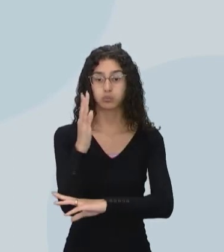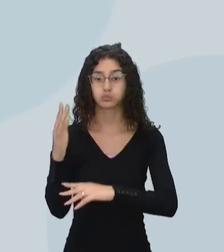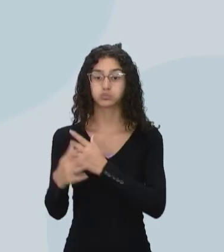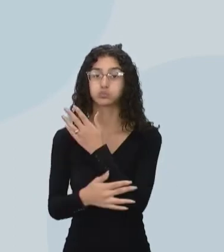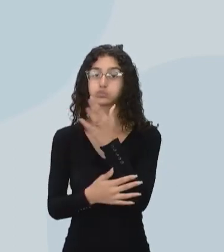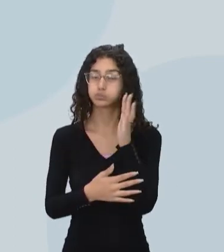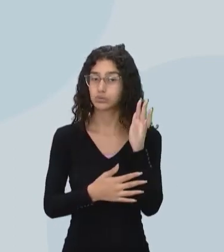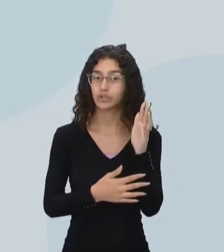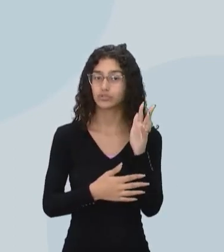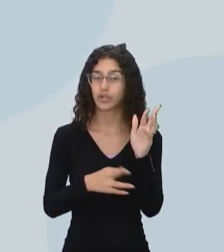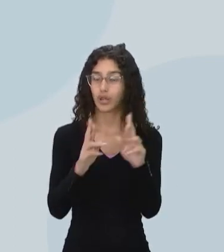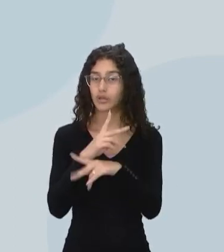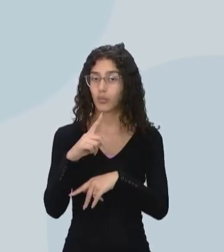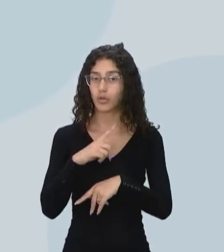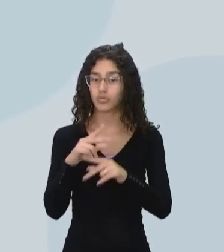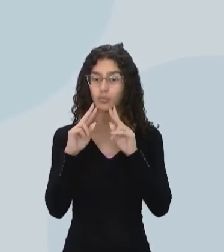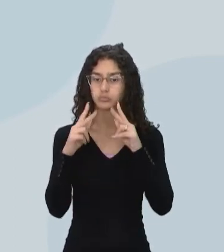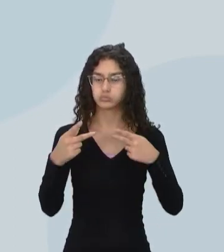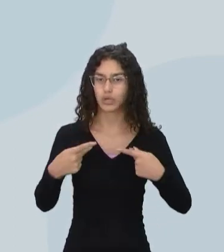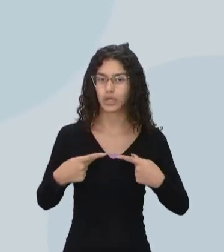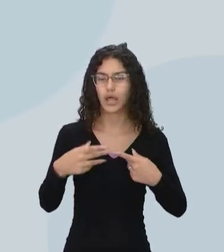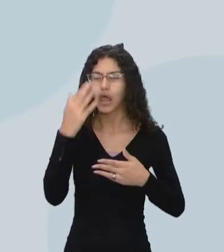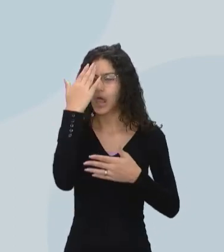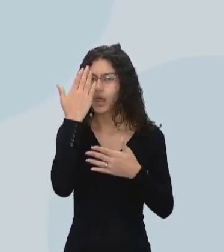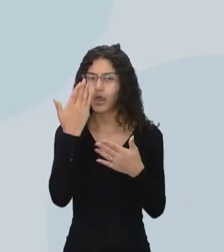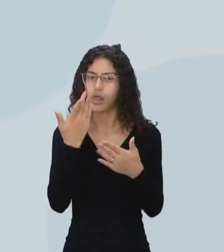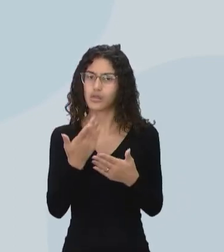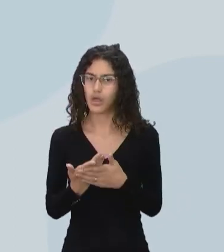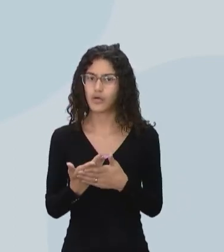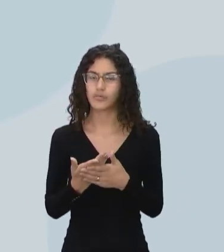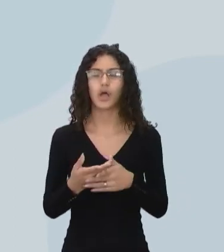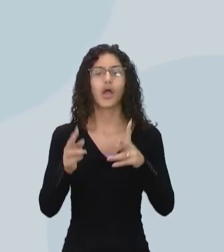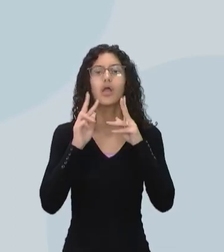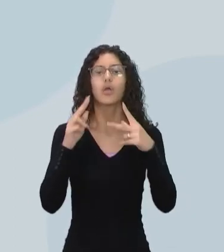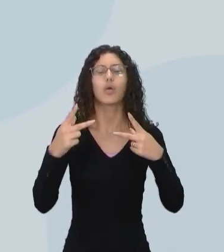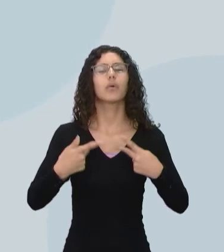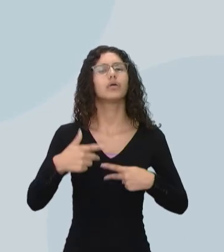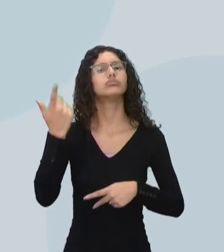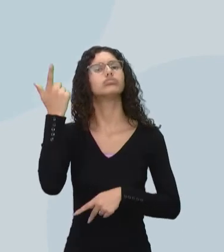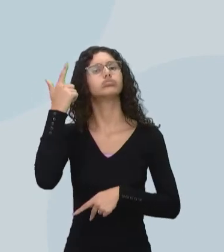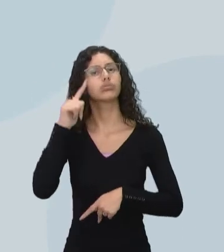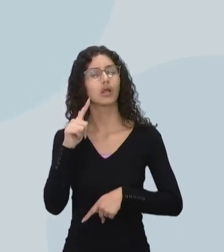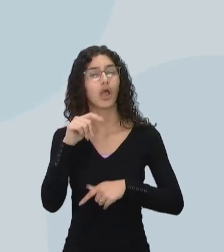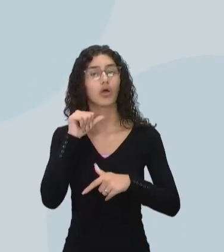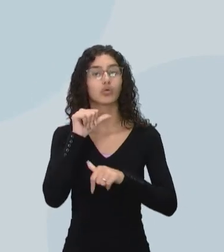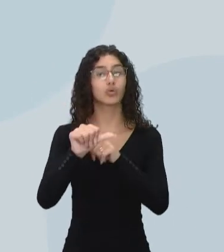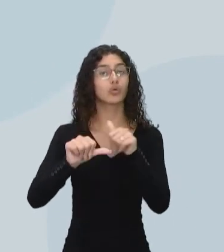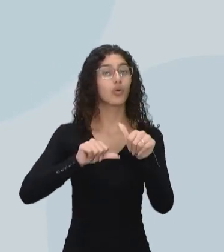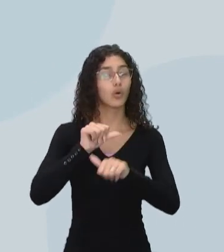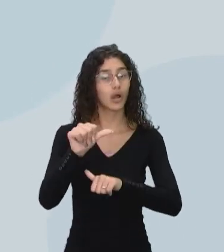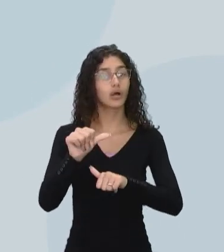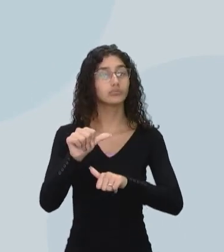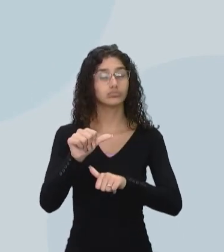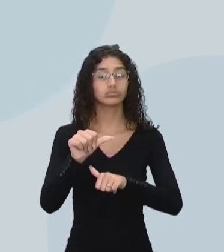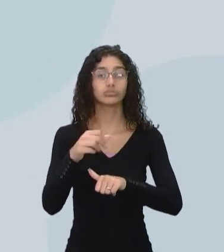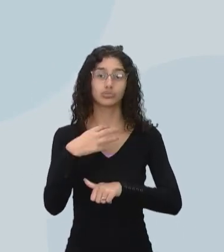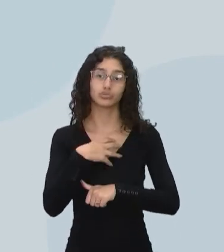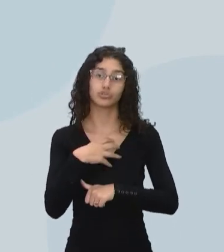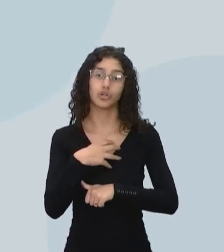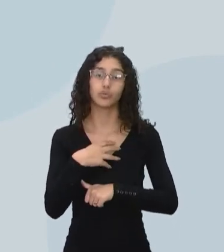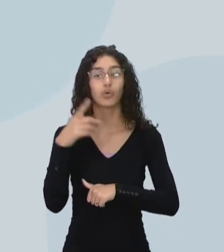humano com o meio ambiente. Ele acreditava que o ser humano conseguiria modificar o ambiente